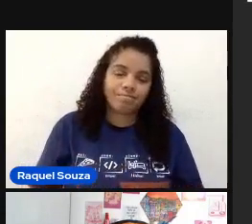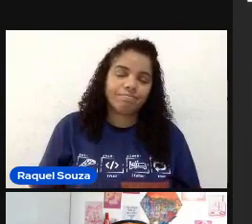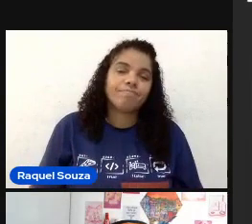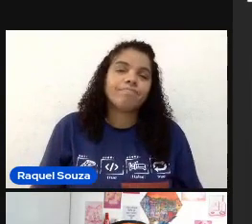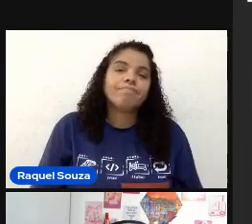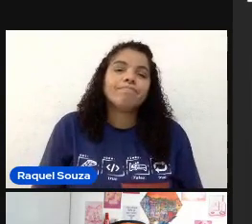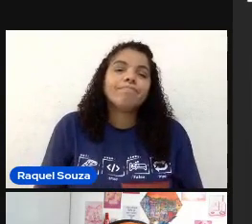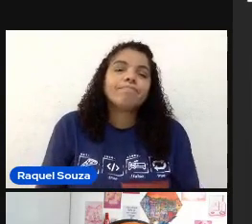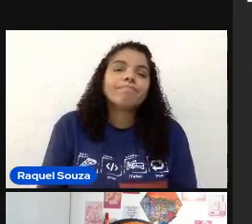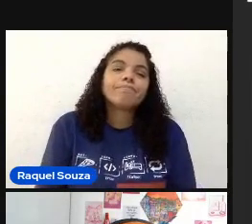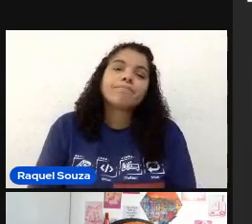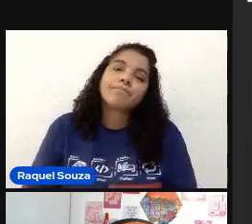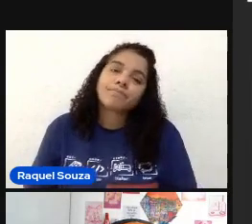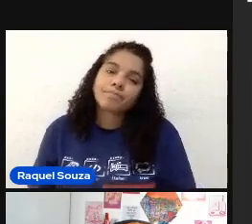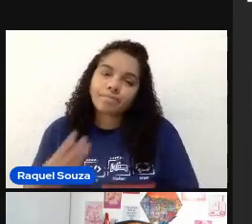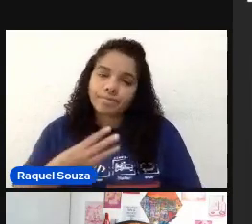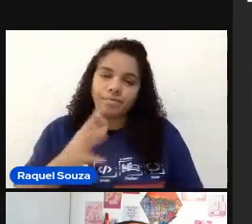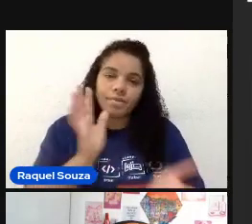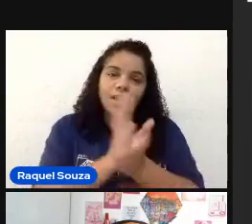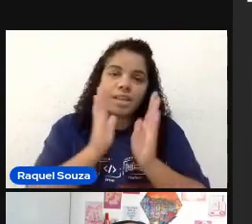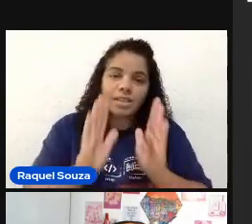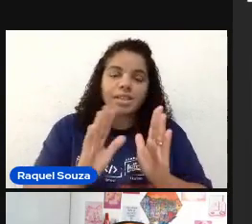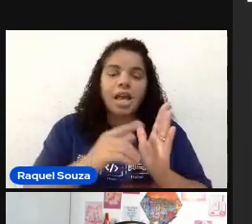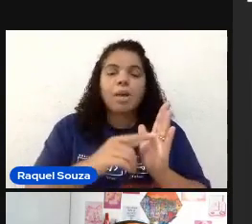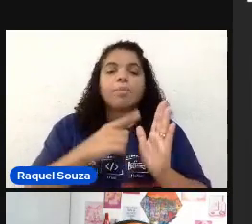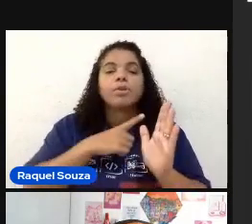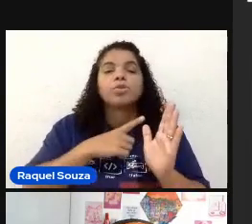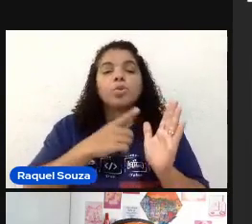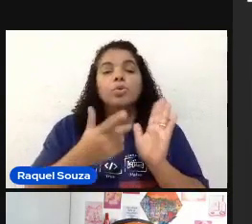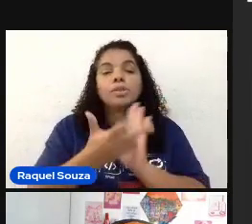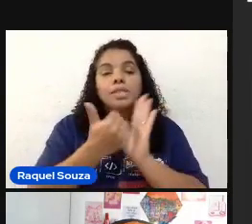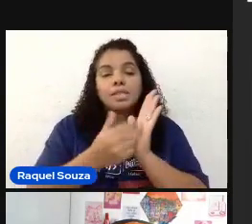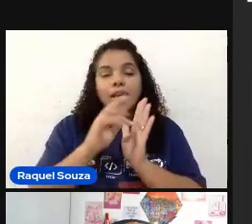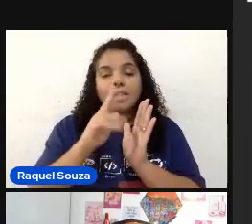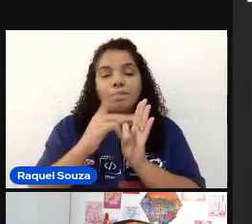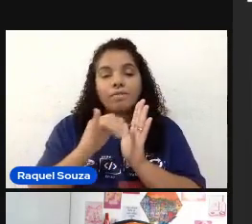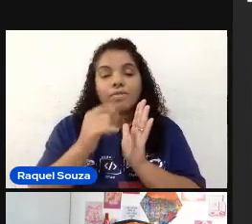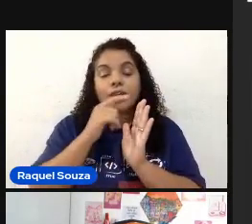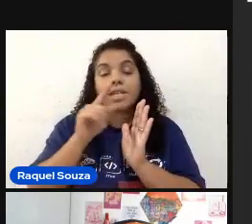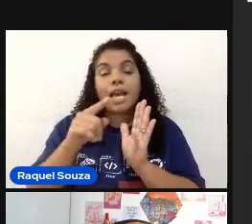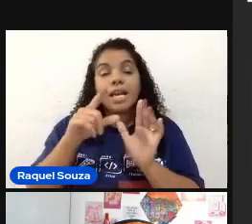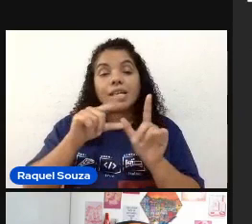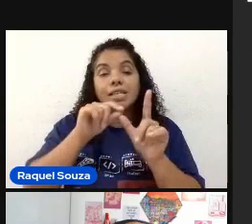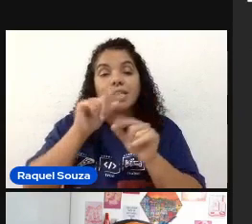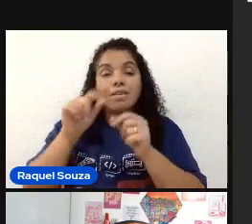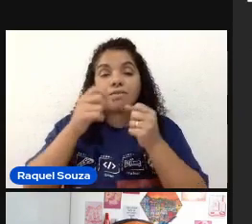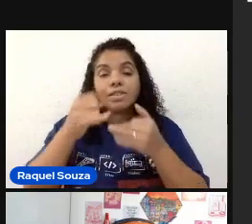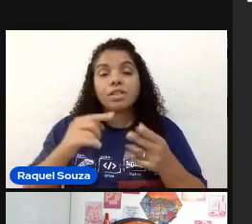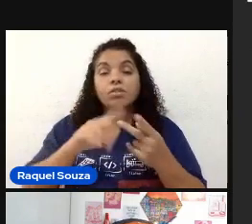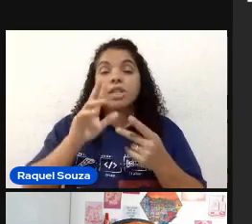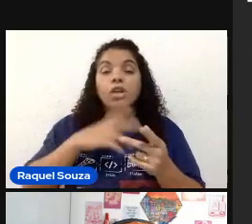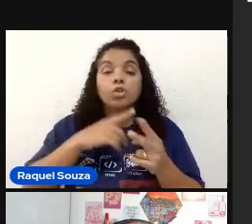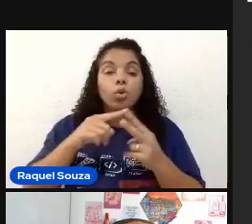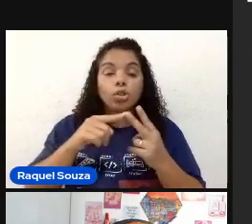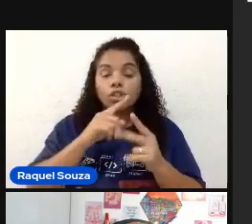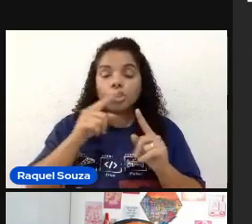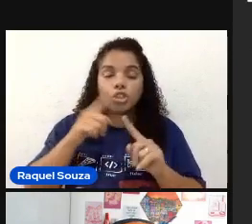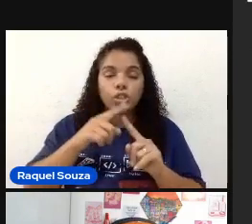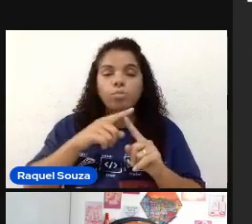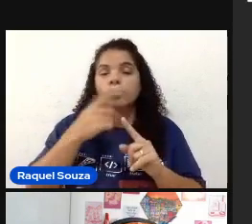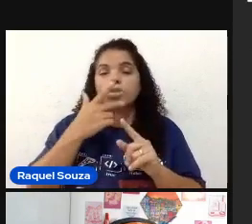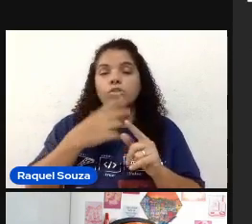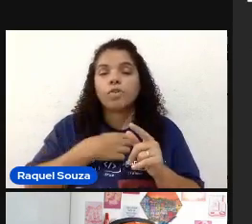A terceira etapa do Design Thinking, que é a etapa de definição, ela tem dois tipos de abordagem que a gente pode fazer para